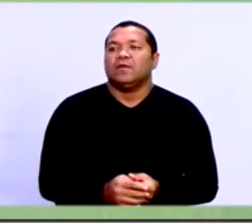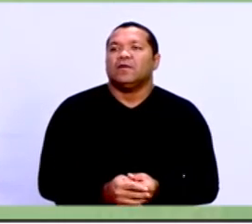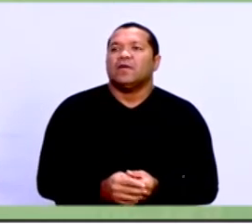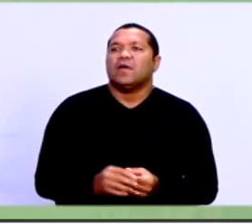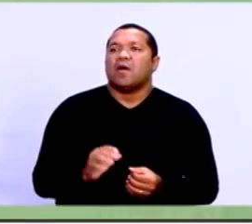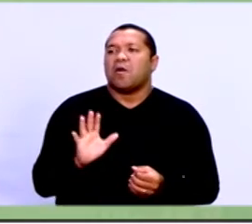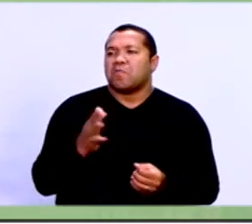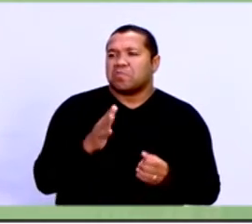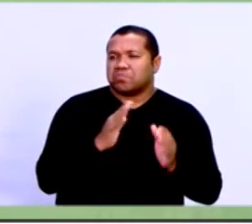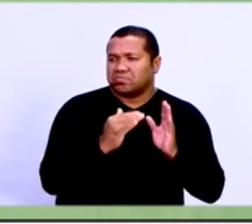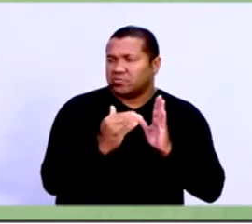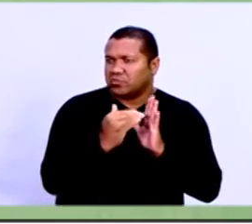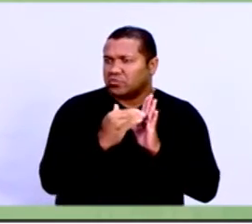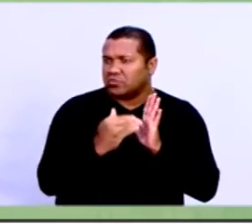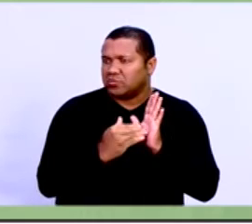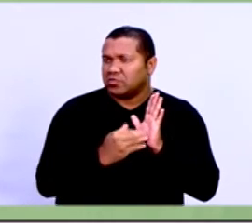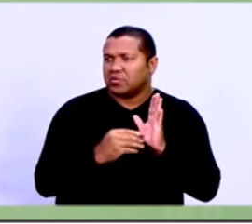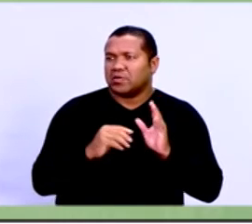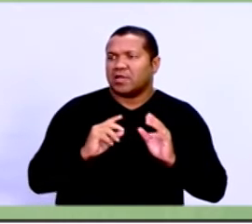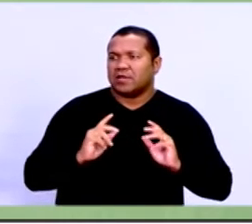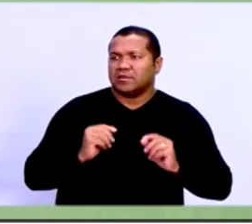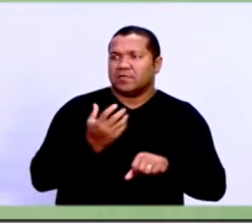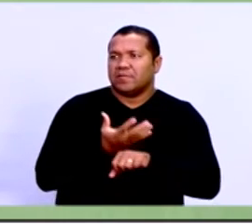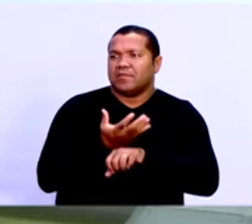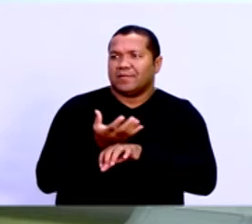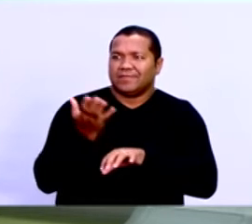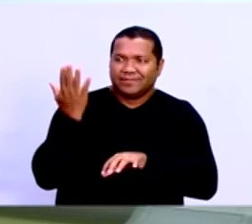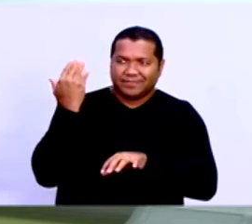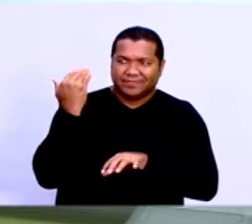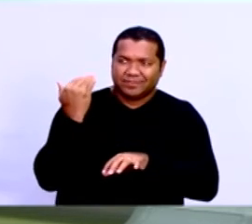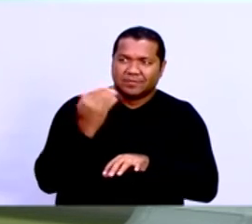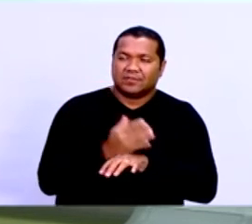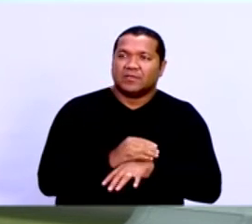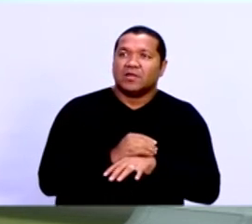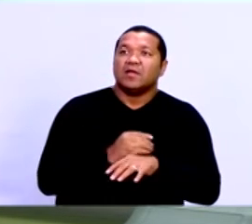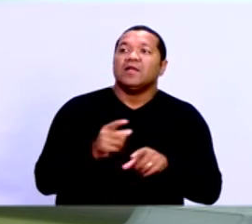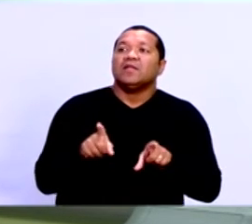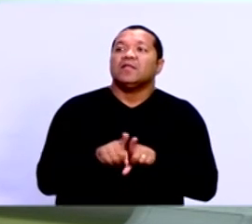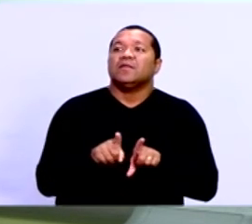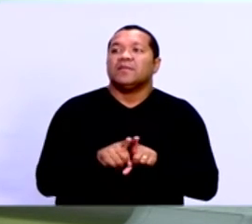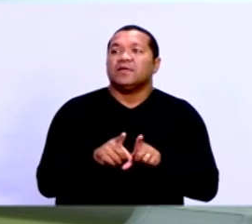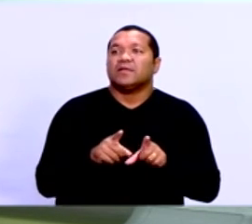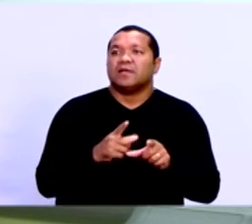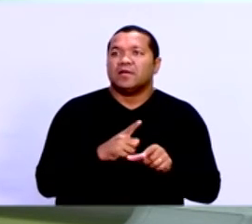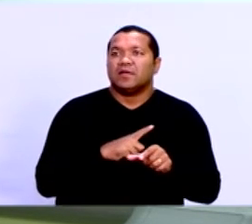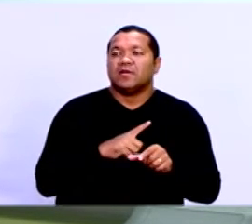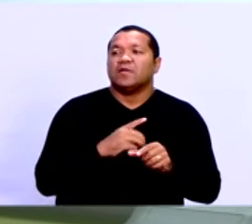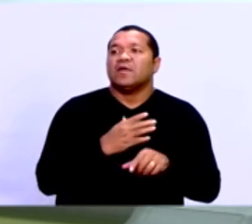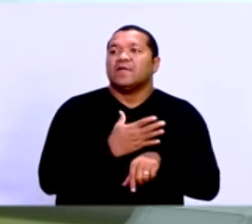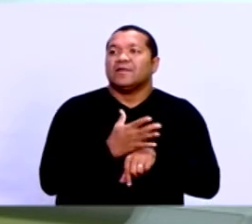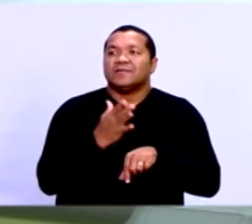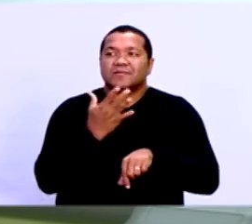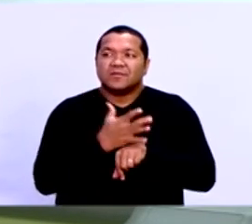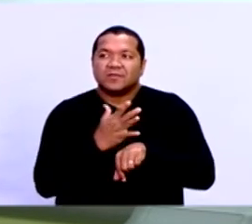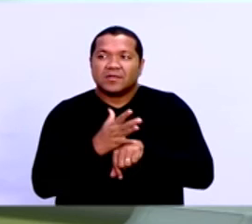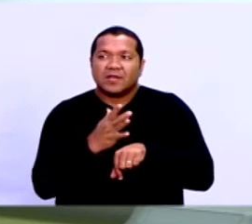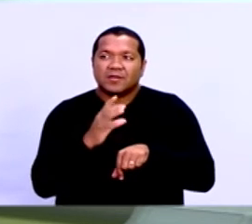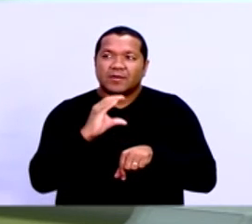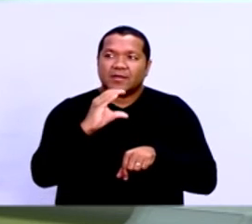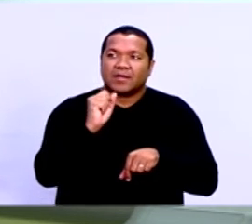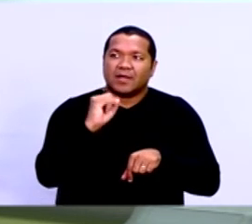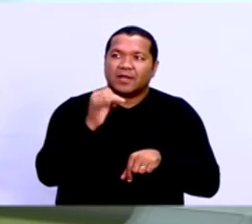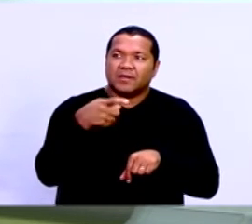programação nas disciplinas anteriores ele tem também uma fase de teste do da caixa branca que é o teste